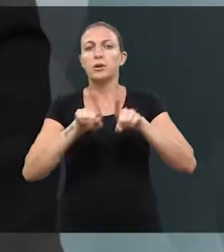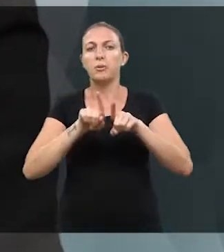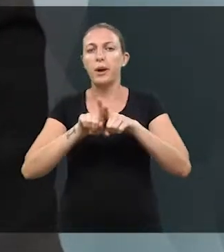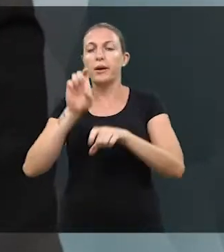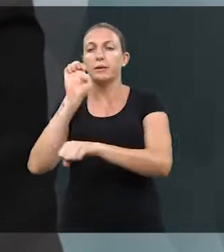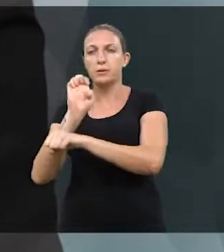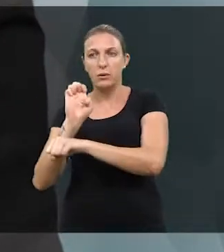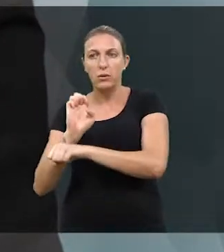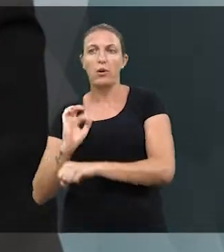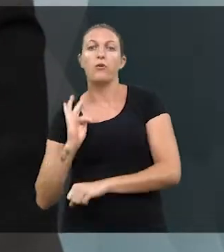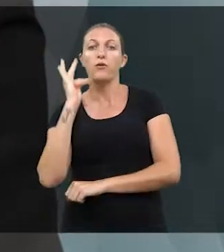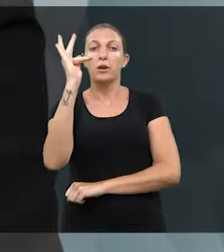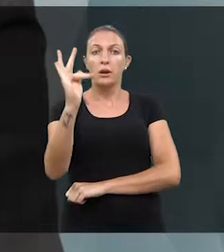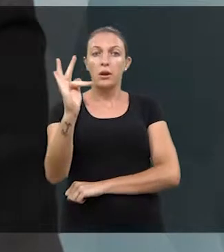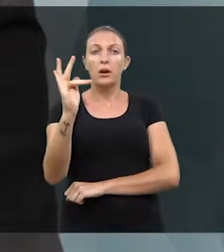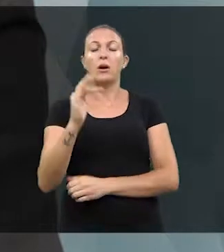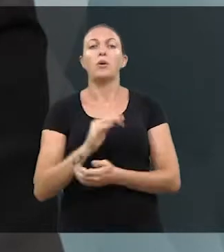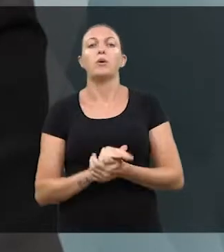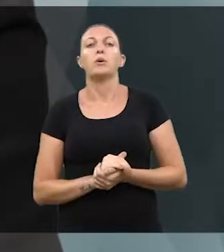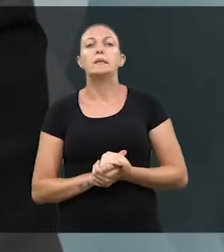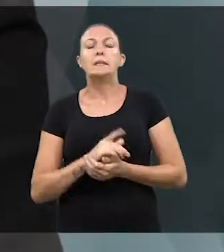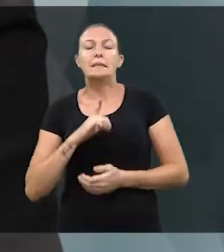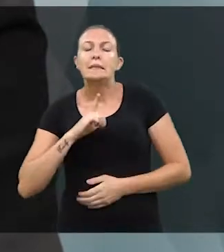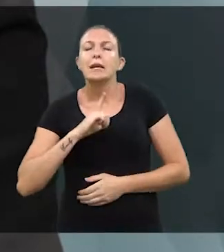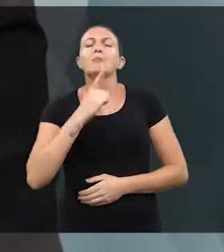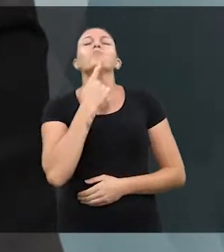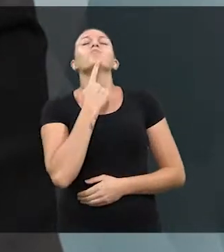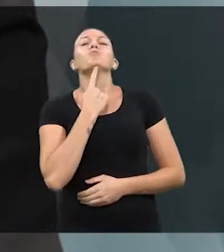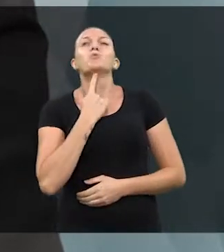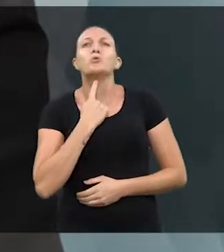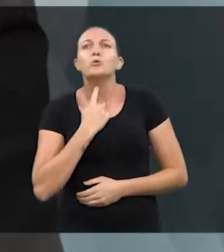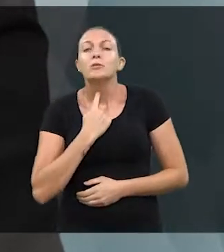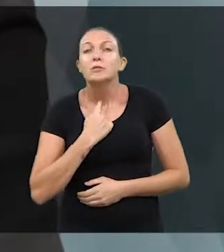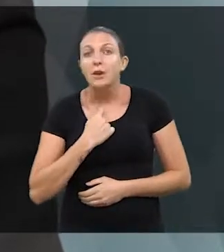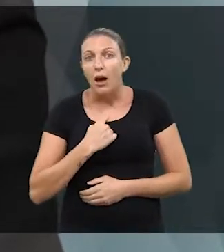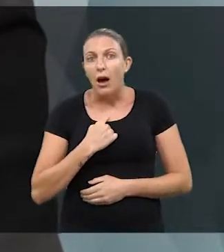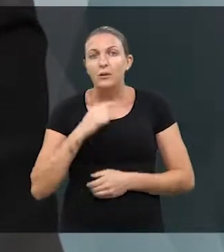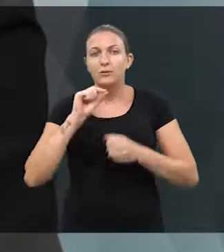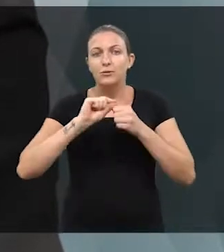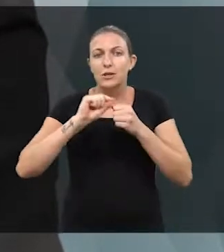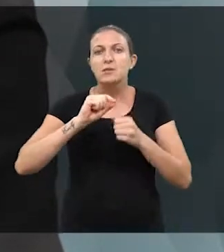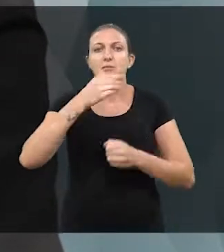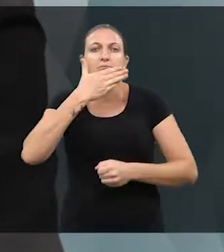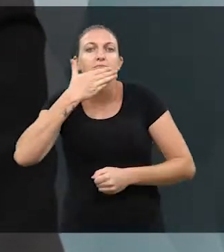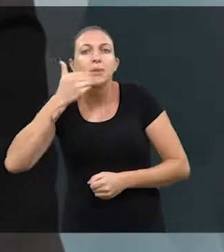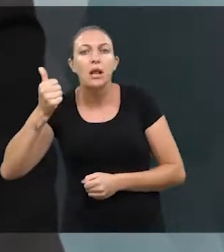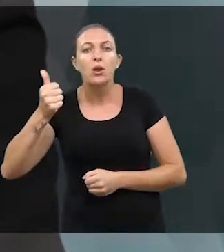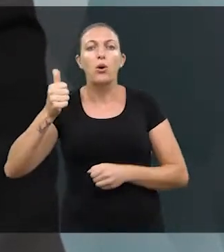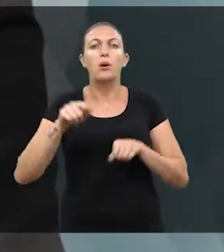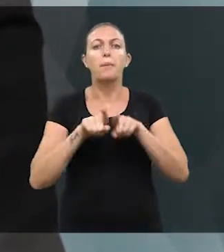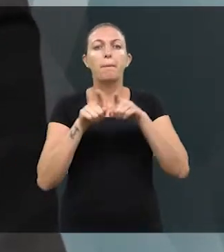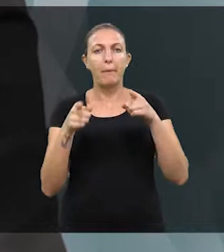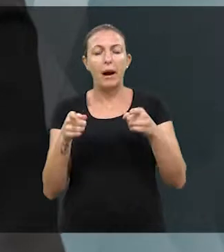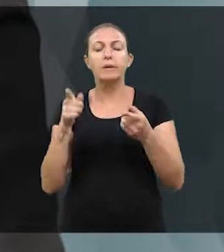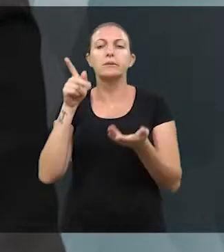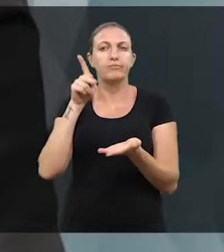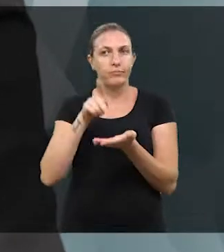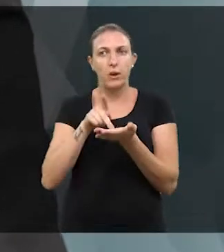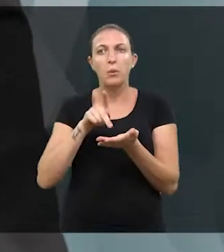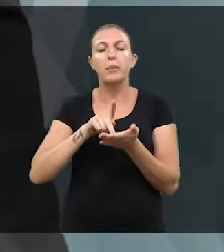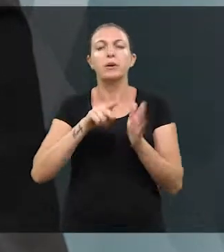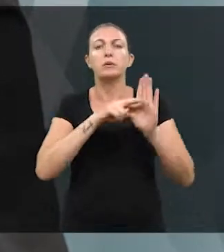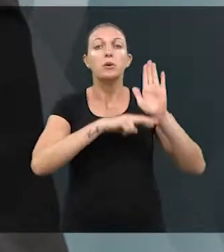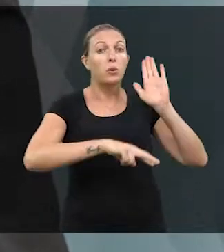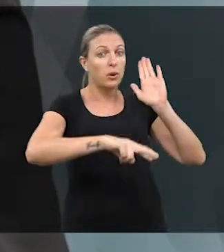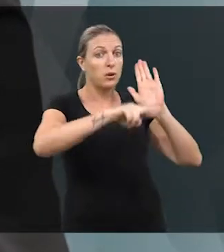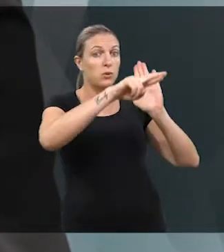federal então a gente vem com muita vontade muito desejo de fazer o melhor né mas é realmente esse resultado